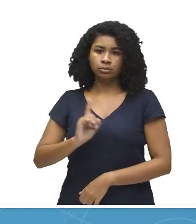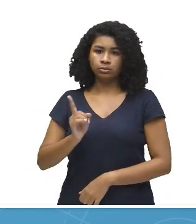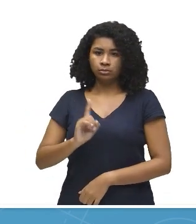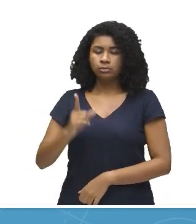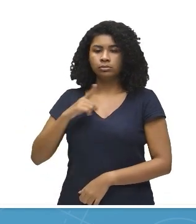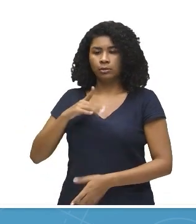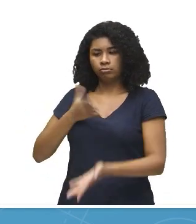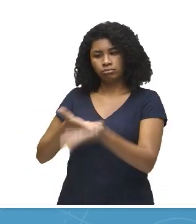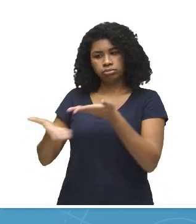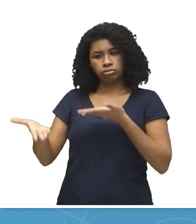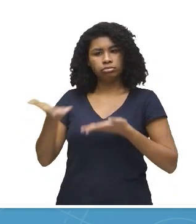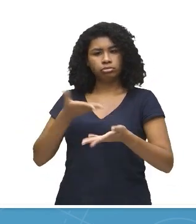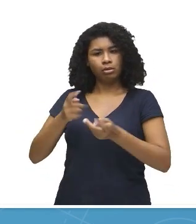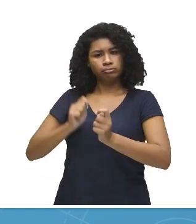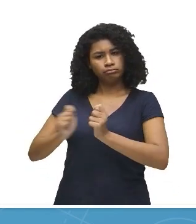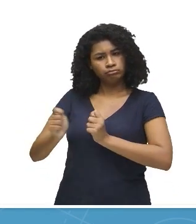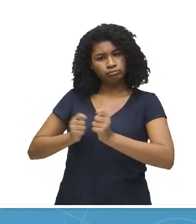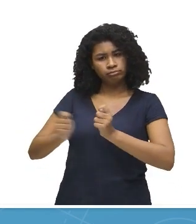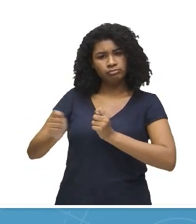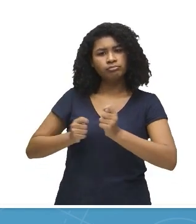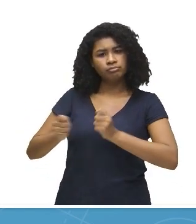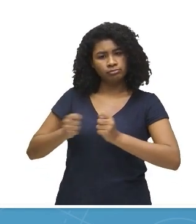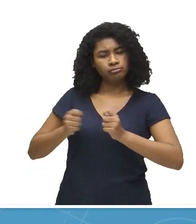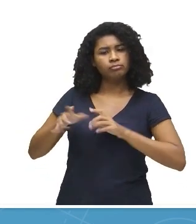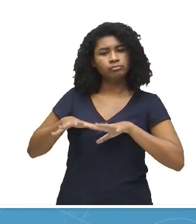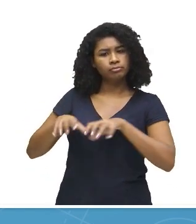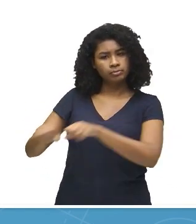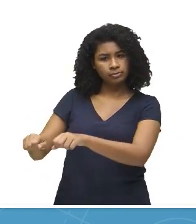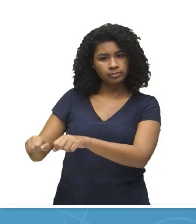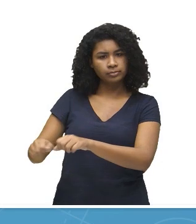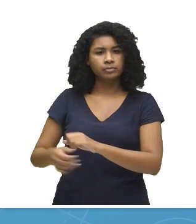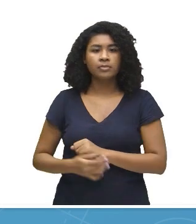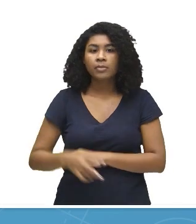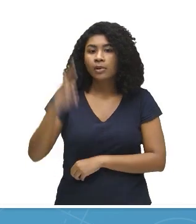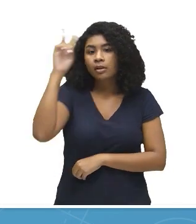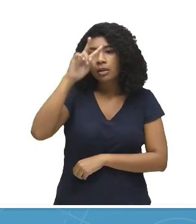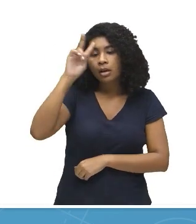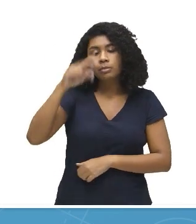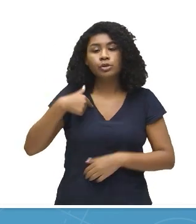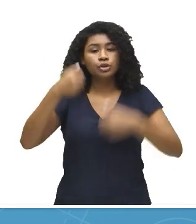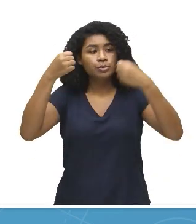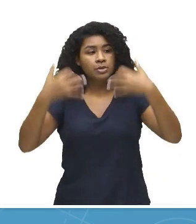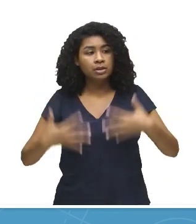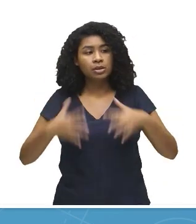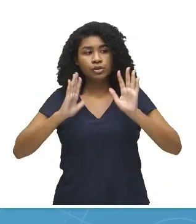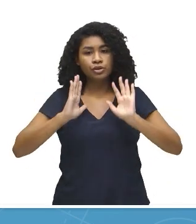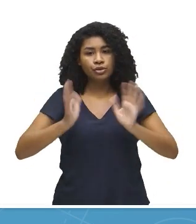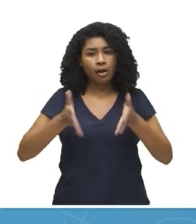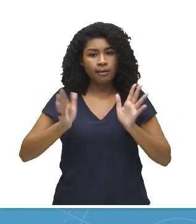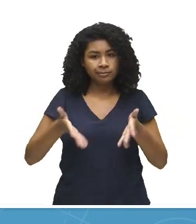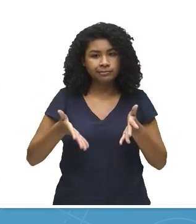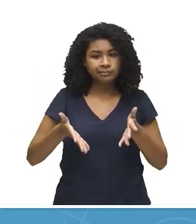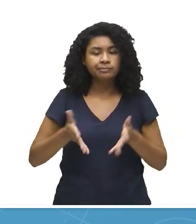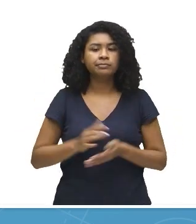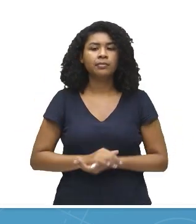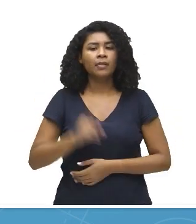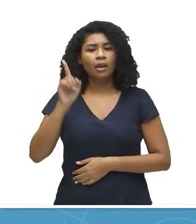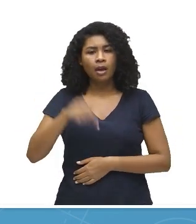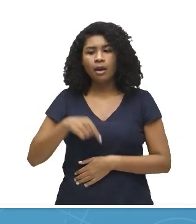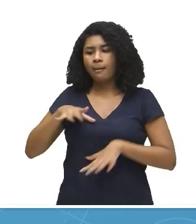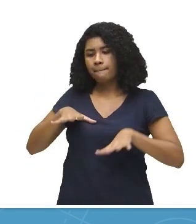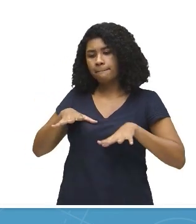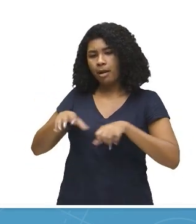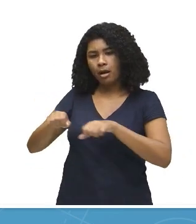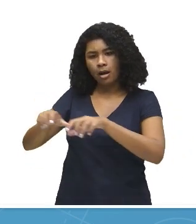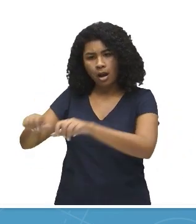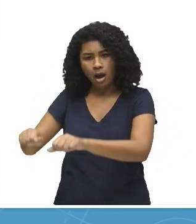manejo sustentável, né? Lembra que falamos da sustentabilidade? Que nada mais é a gente utilizar os recursos da